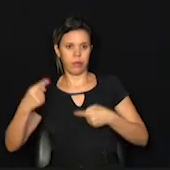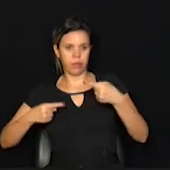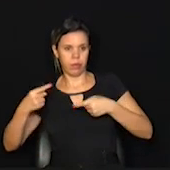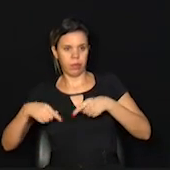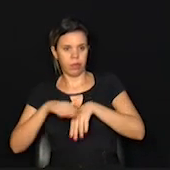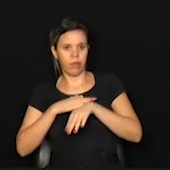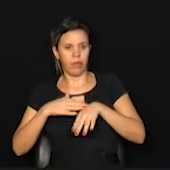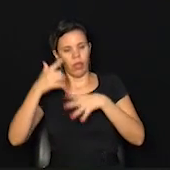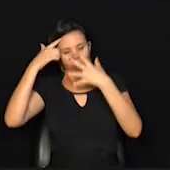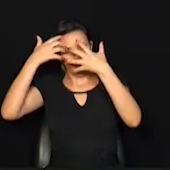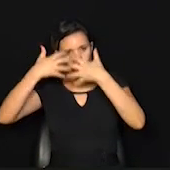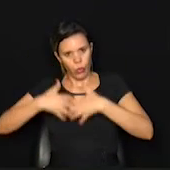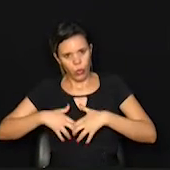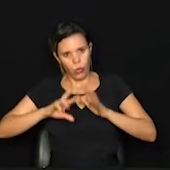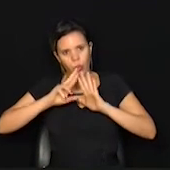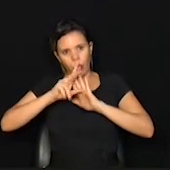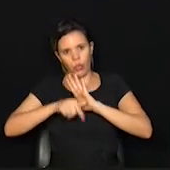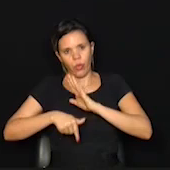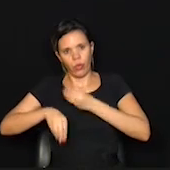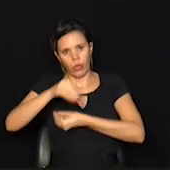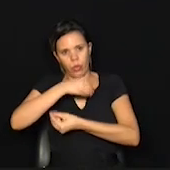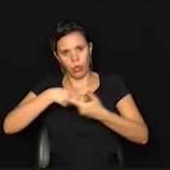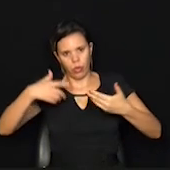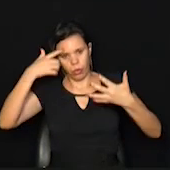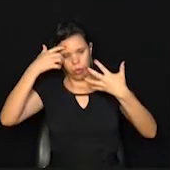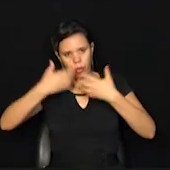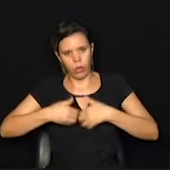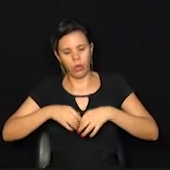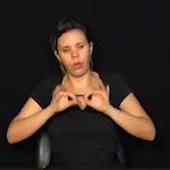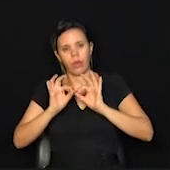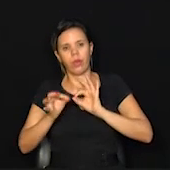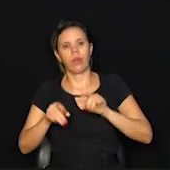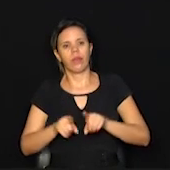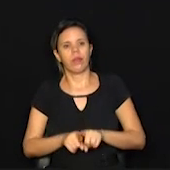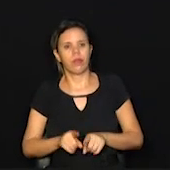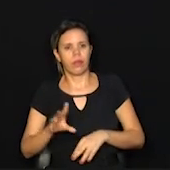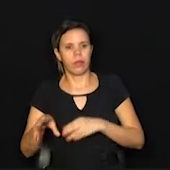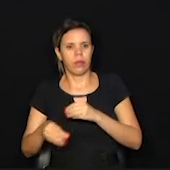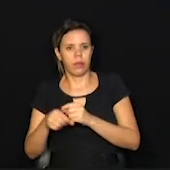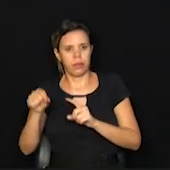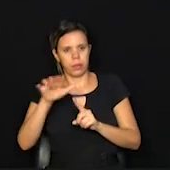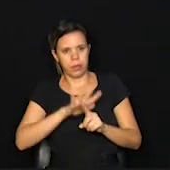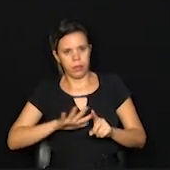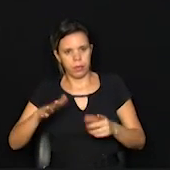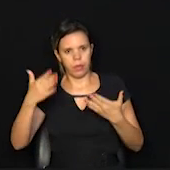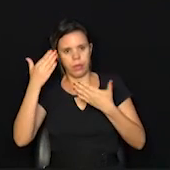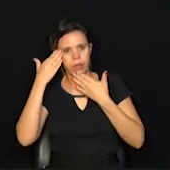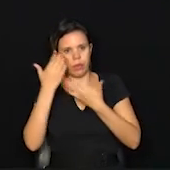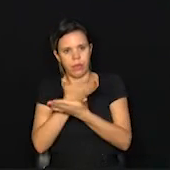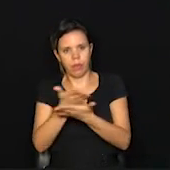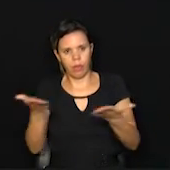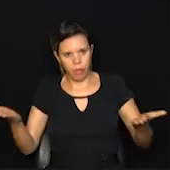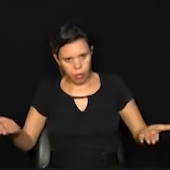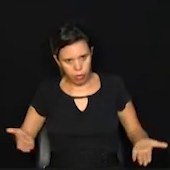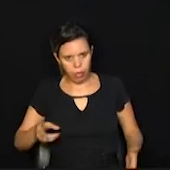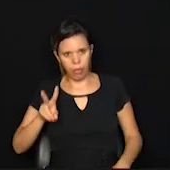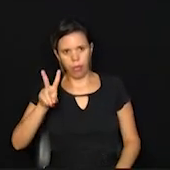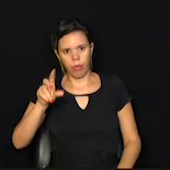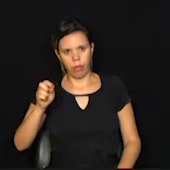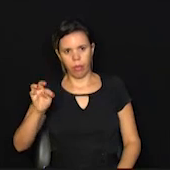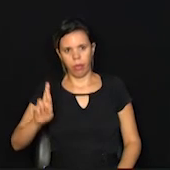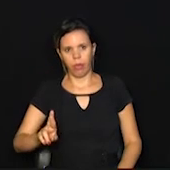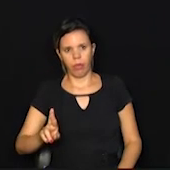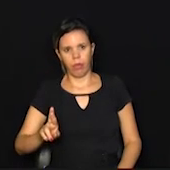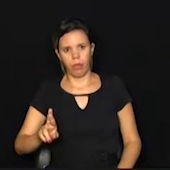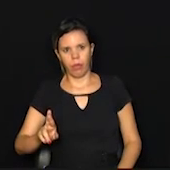que possam refletir os vários os múltiplos pensamentos e compõem a sociedade tão agradecer aí Walter mais